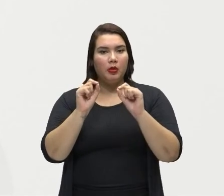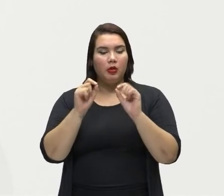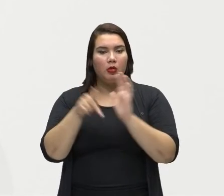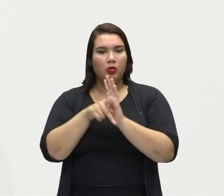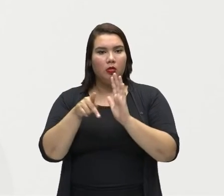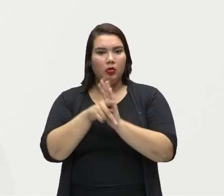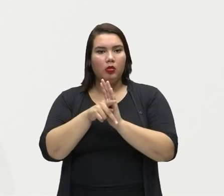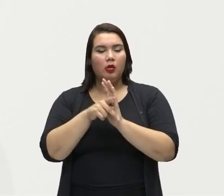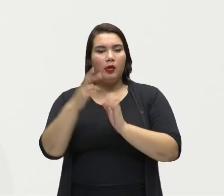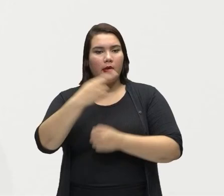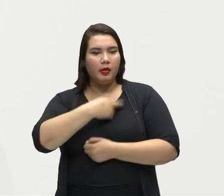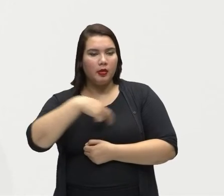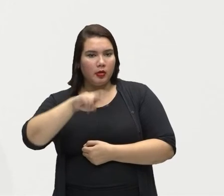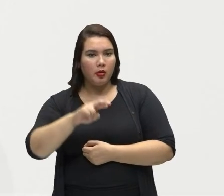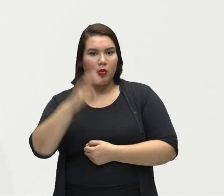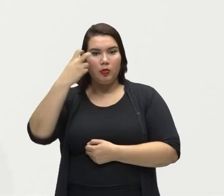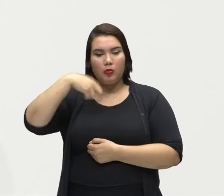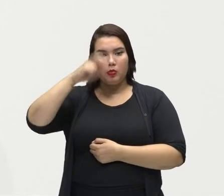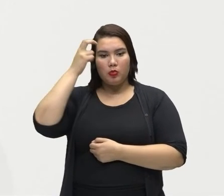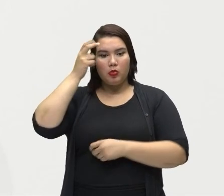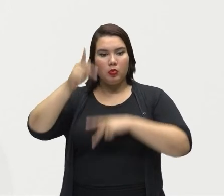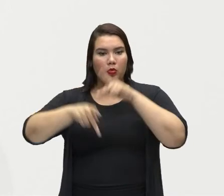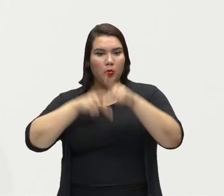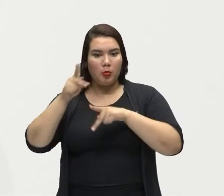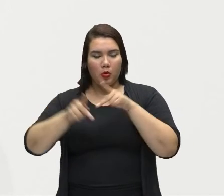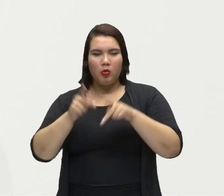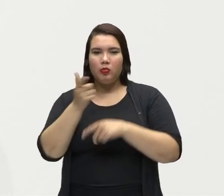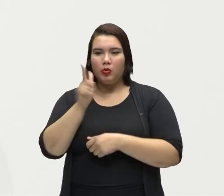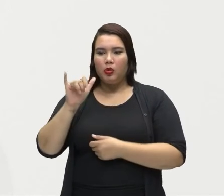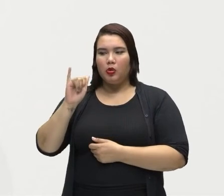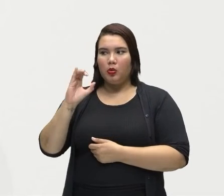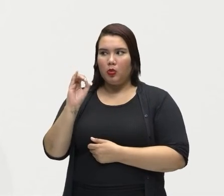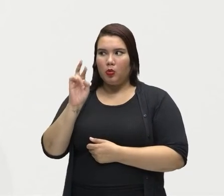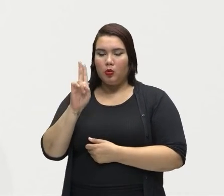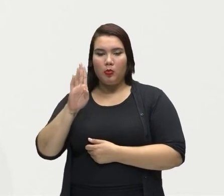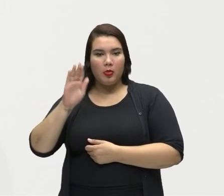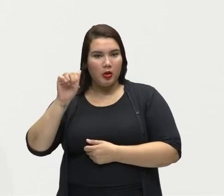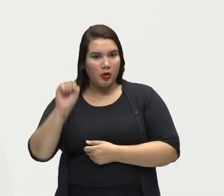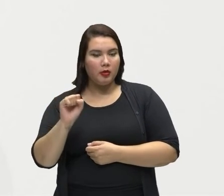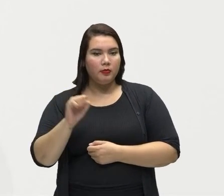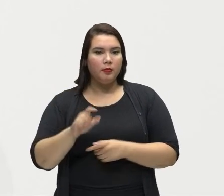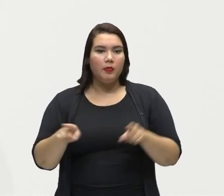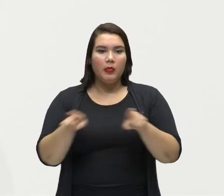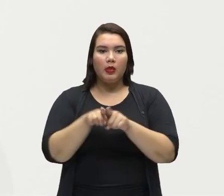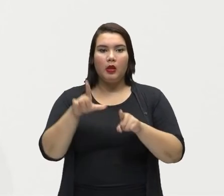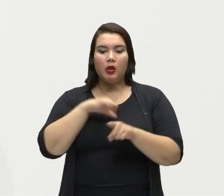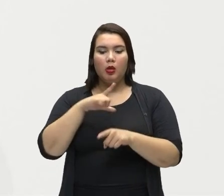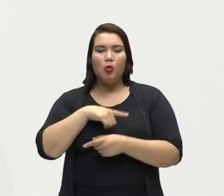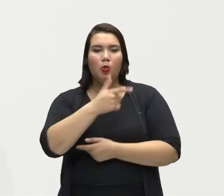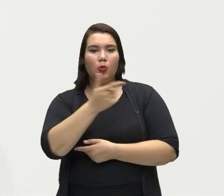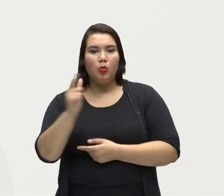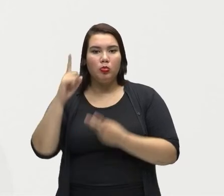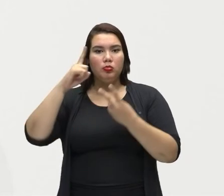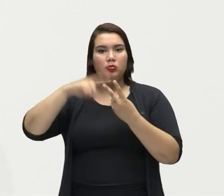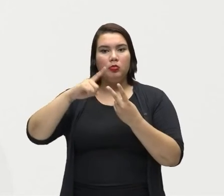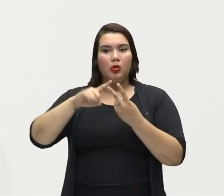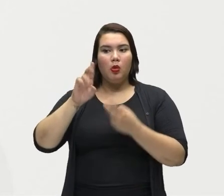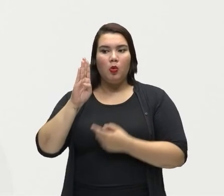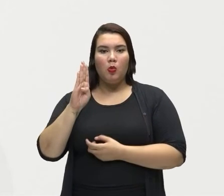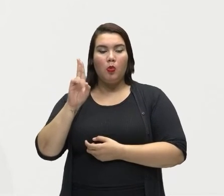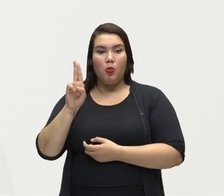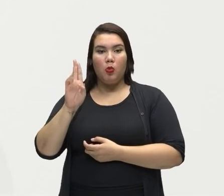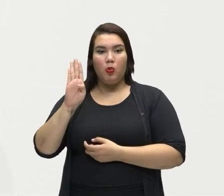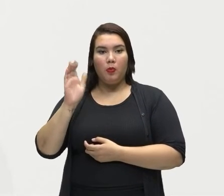da religião, da cultura dos povos iorubás. Vamos ver também a Umbanda, que surge no